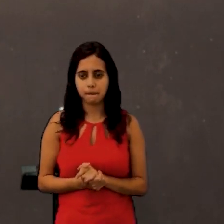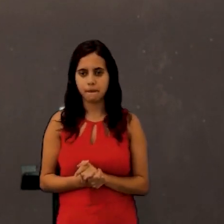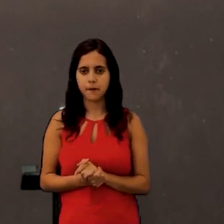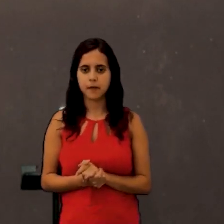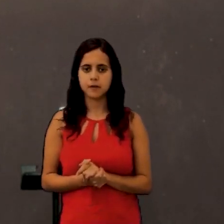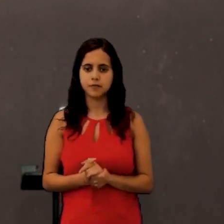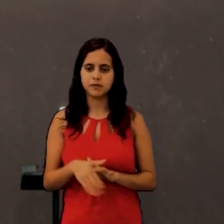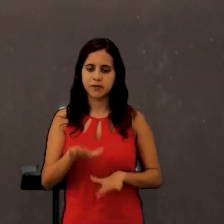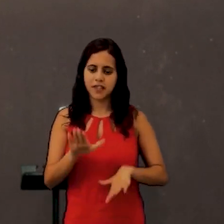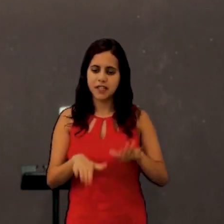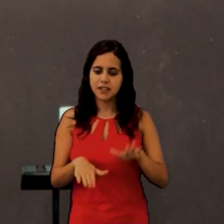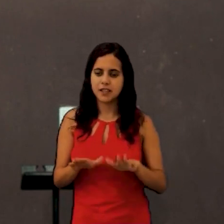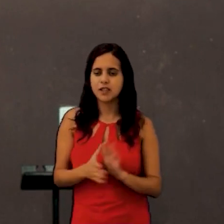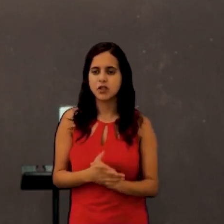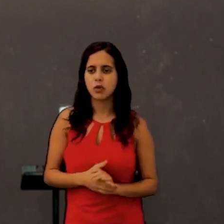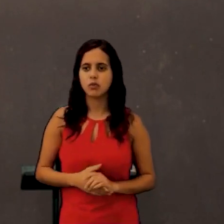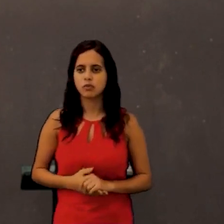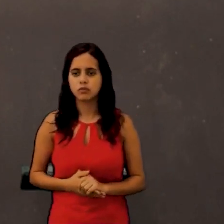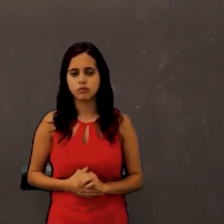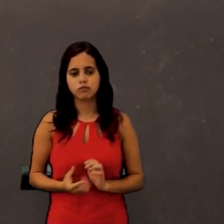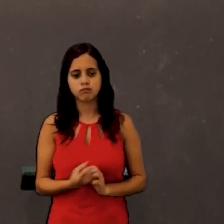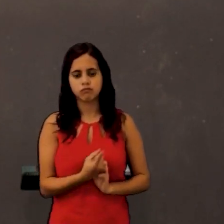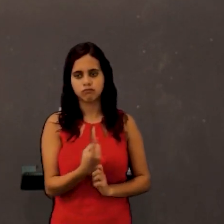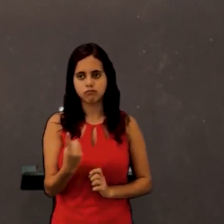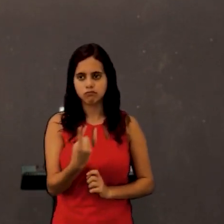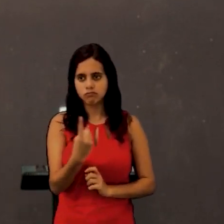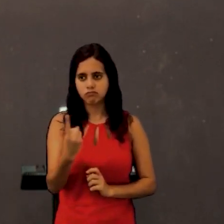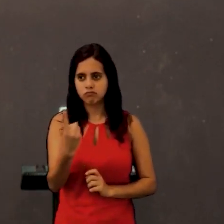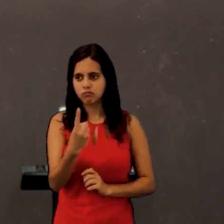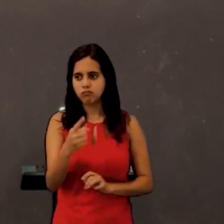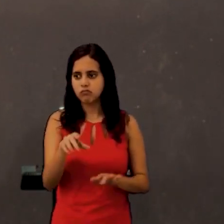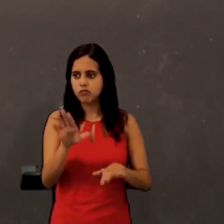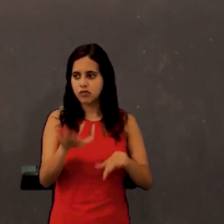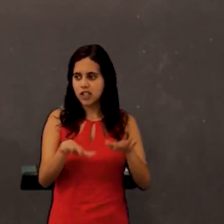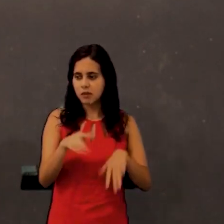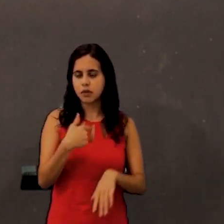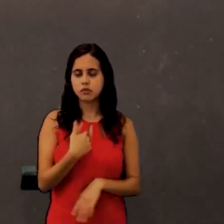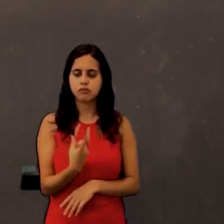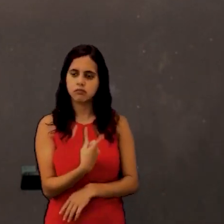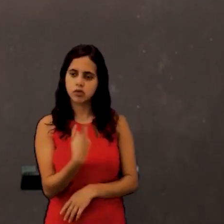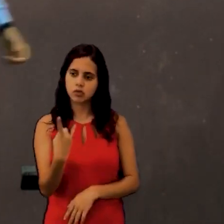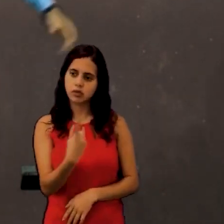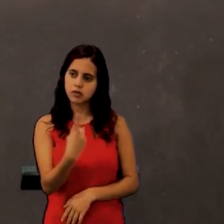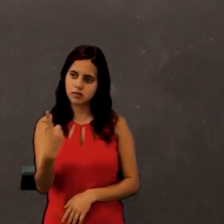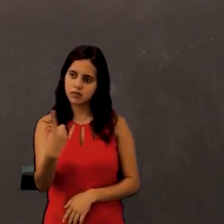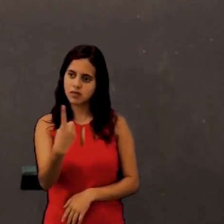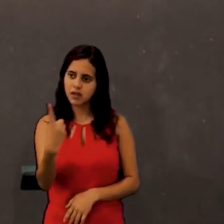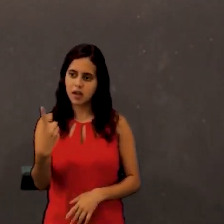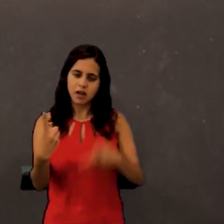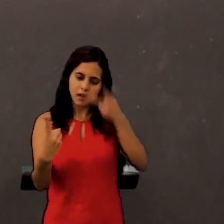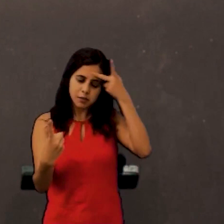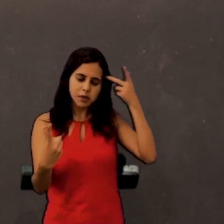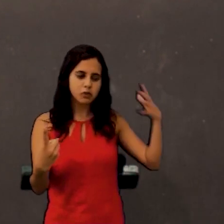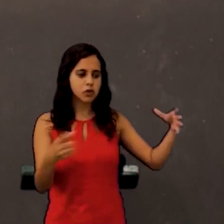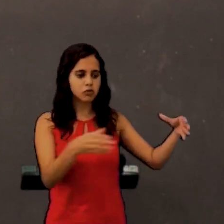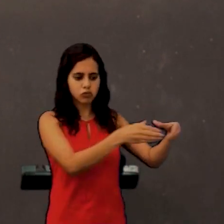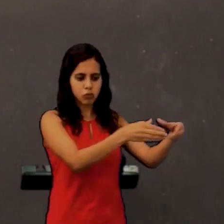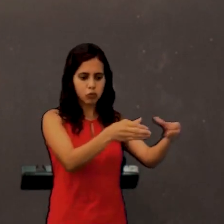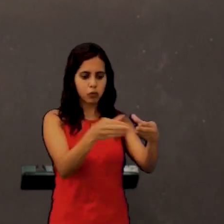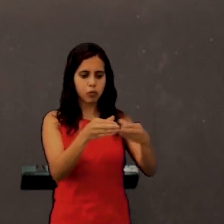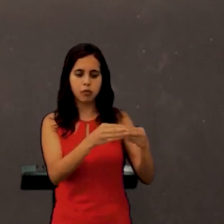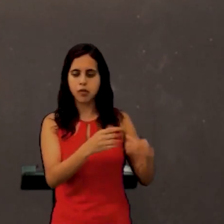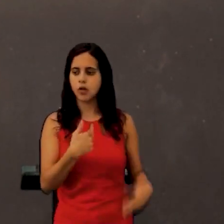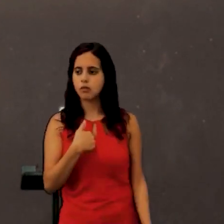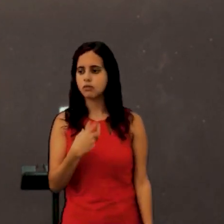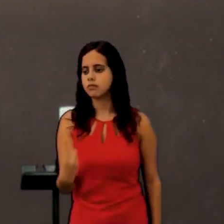Quantas vezes eu ficava feito zumbi? O pessoal aí que talvez, dentro da universidade, sozinho, andando sozinho feito um zumbi, a galera só na galera.